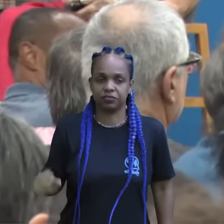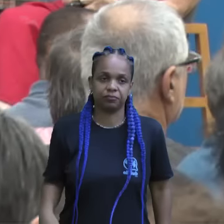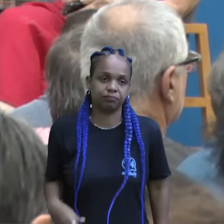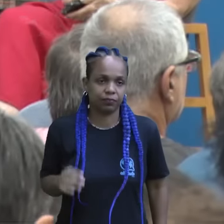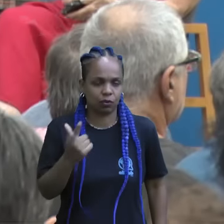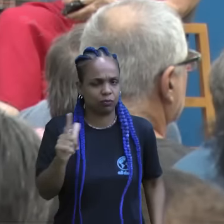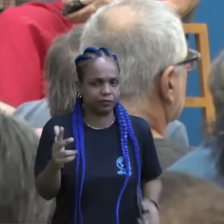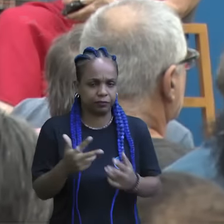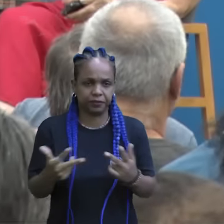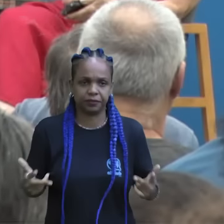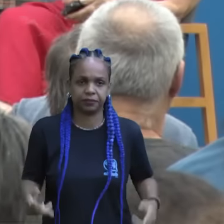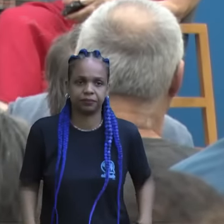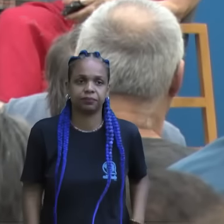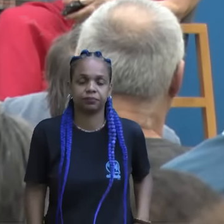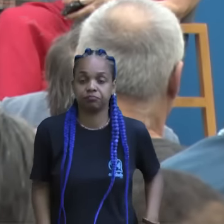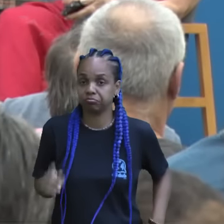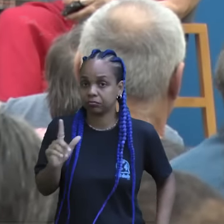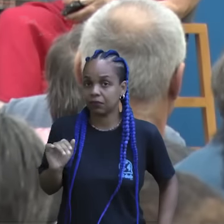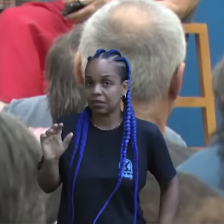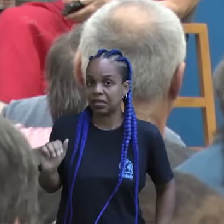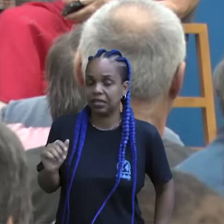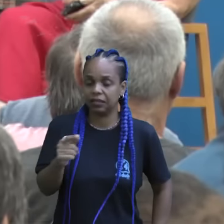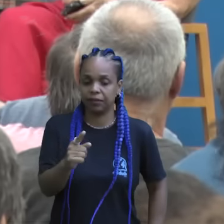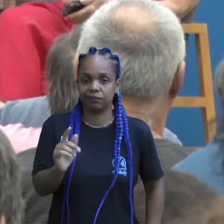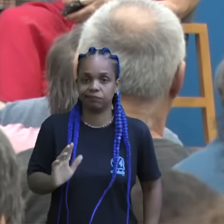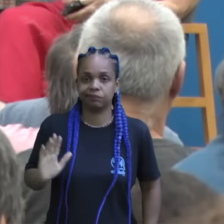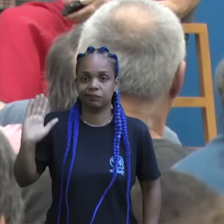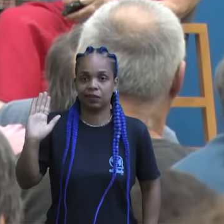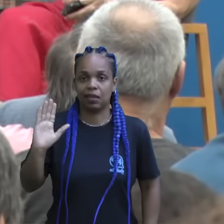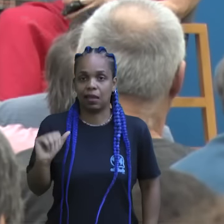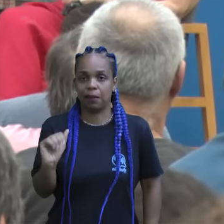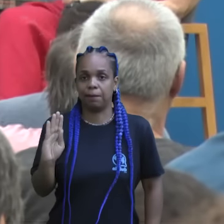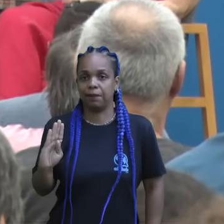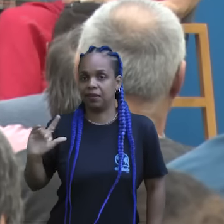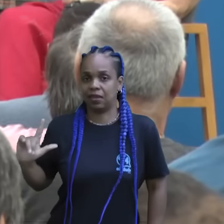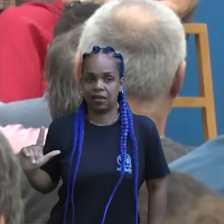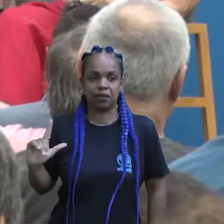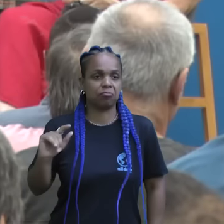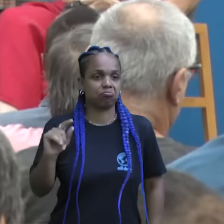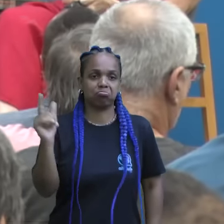não conseguiu. Três Será vezes. Que isso vai se repetir Três com a nossa vezes. Conceição Evaristo?